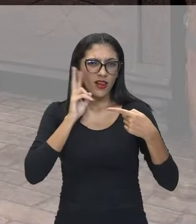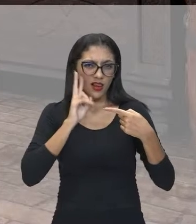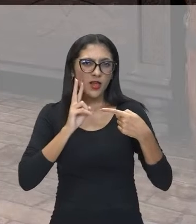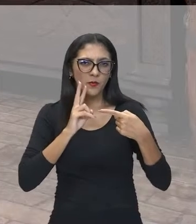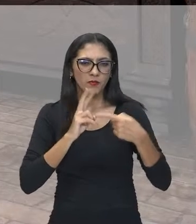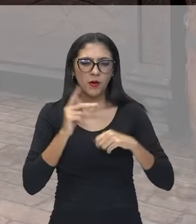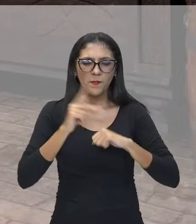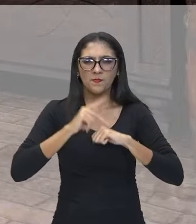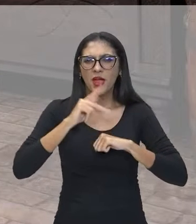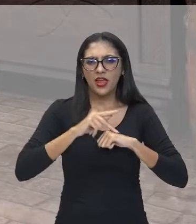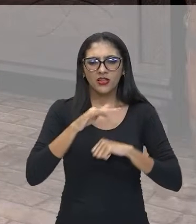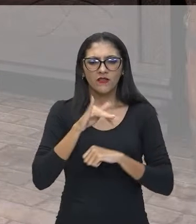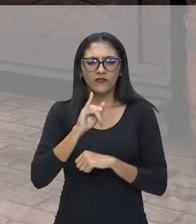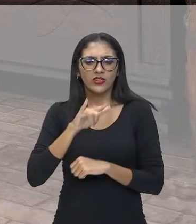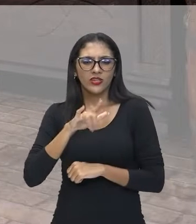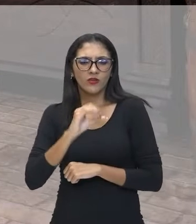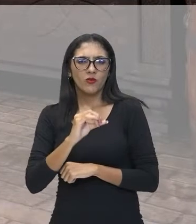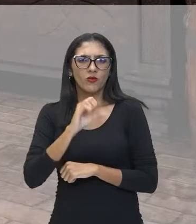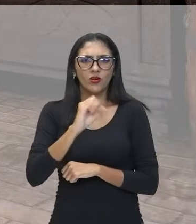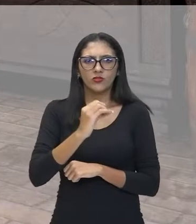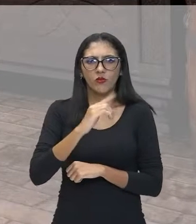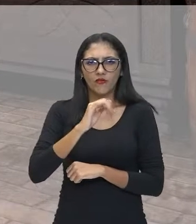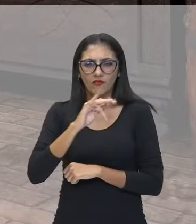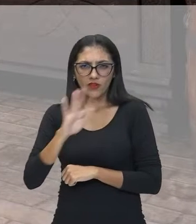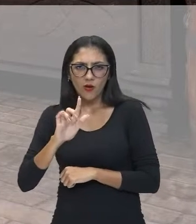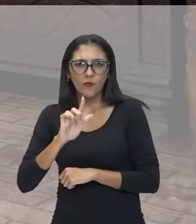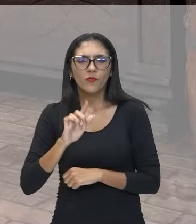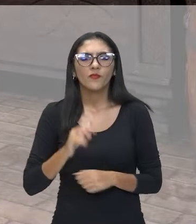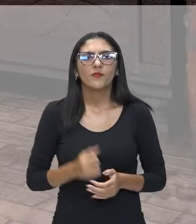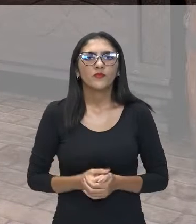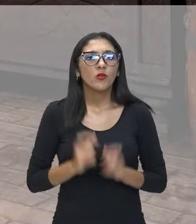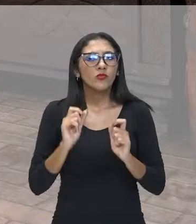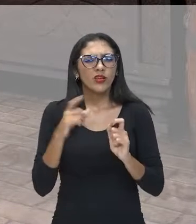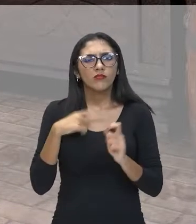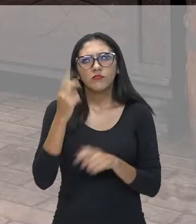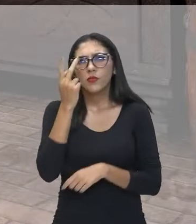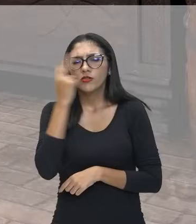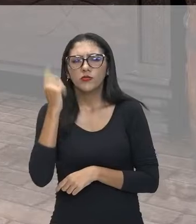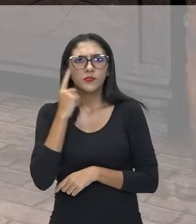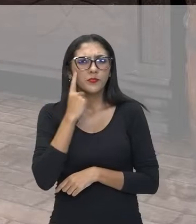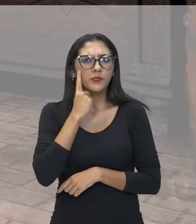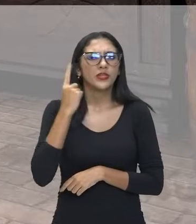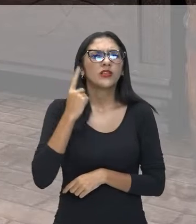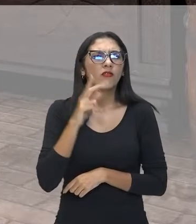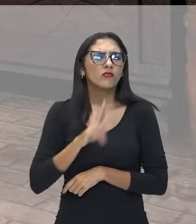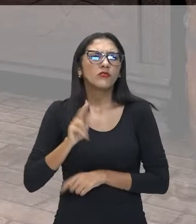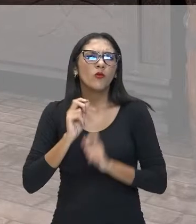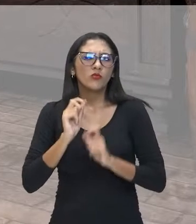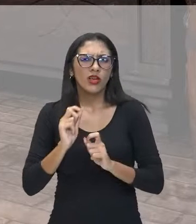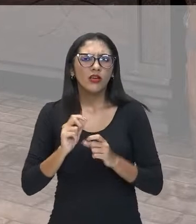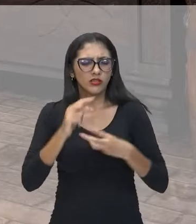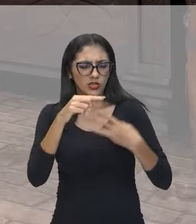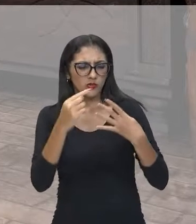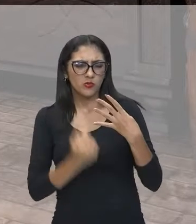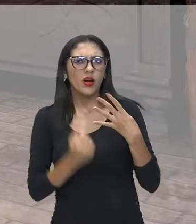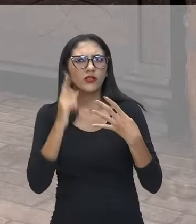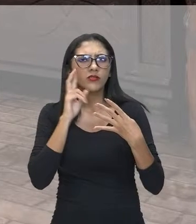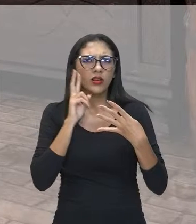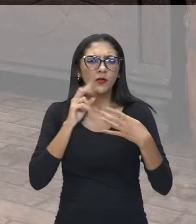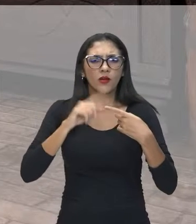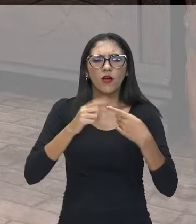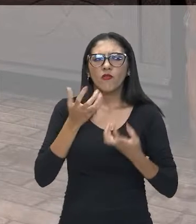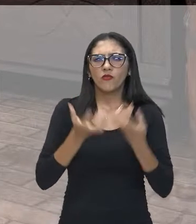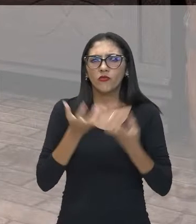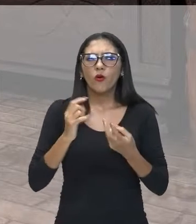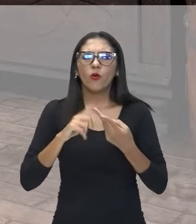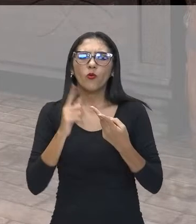pedra filosofal. E aí os alquimistas daquela época, né, se utilizavam dos 4 elementos, por exemplo, terra, fogo, ar e